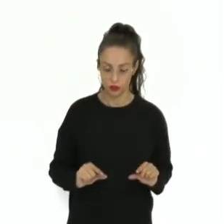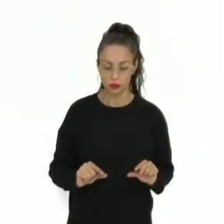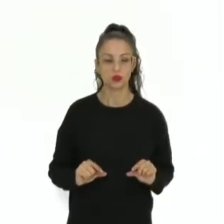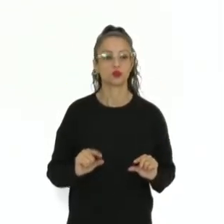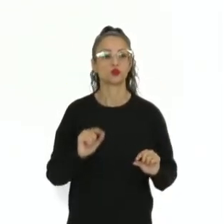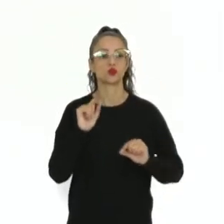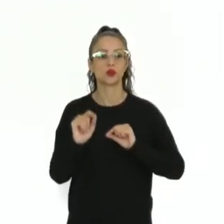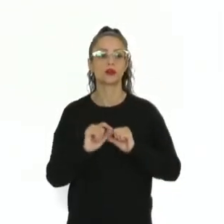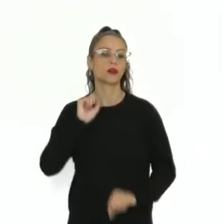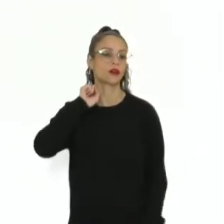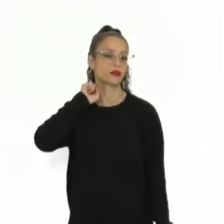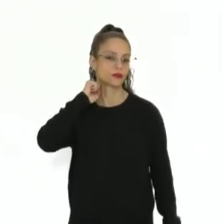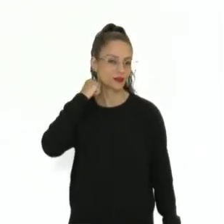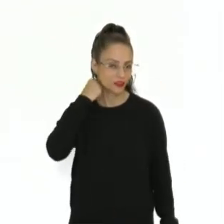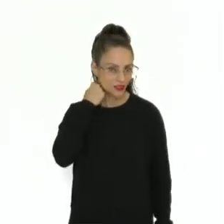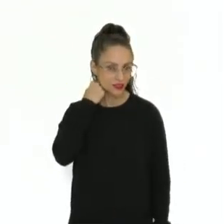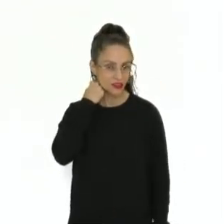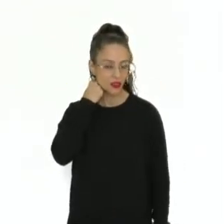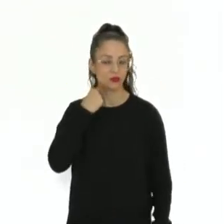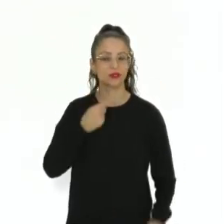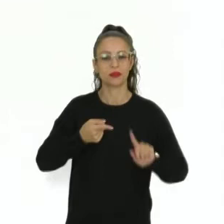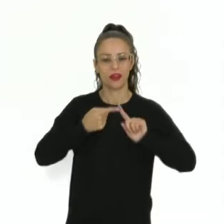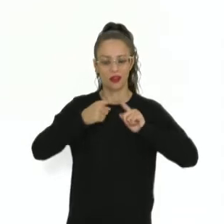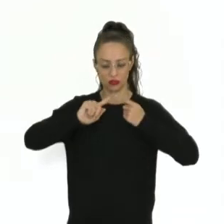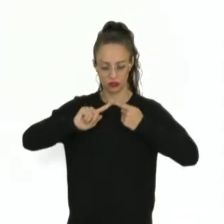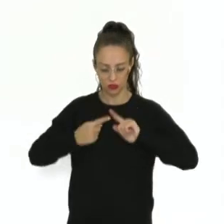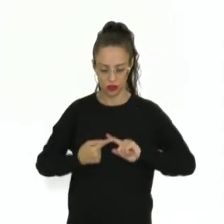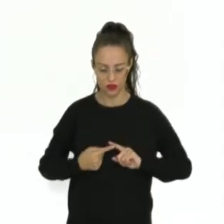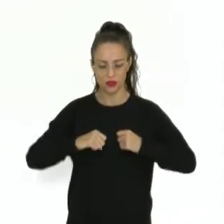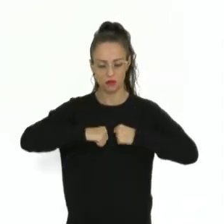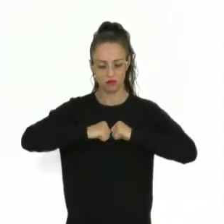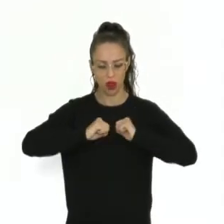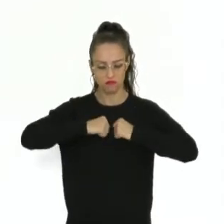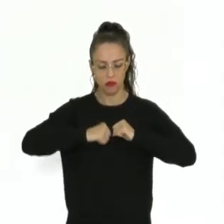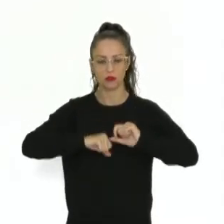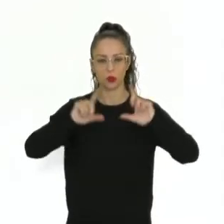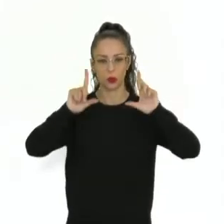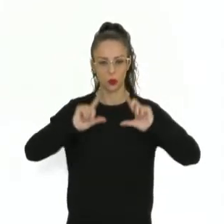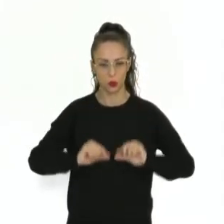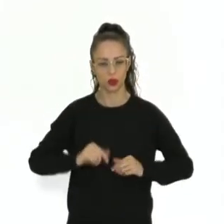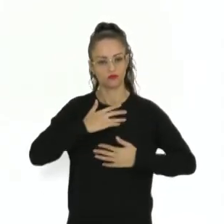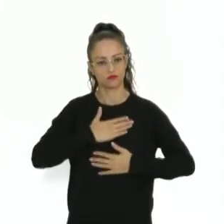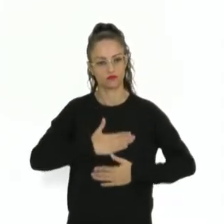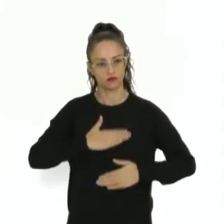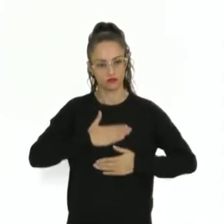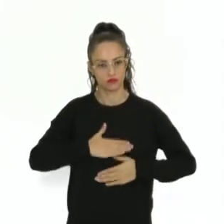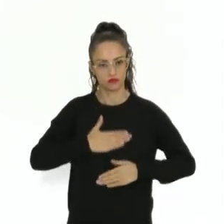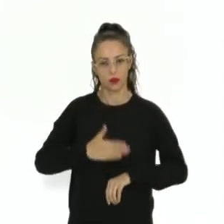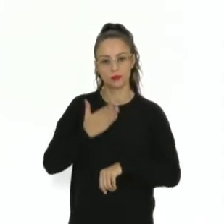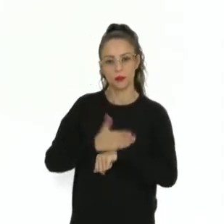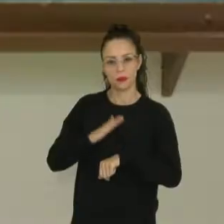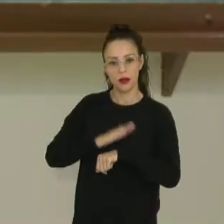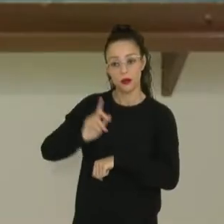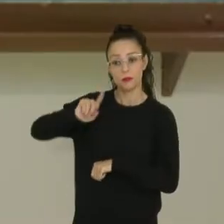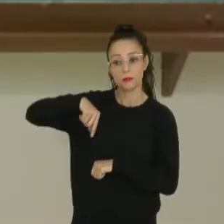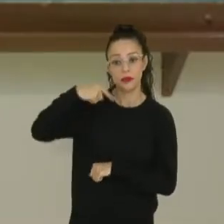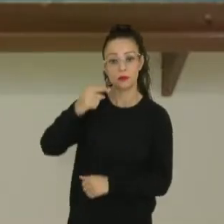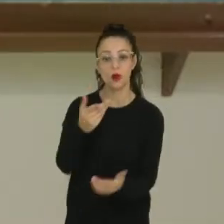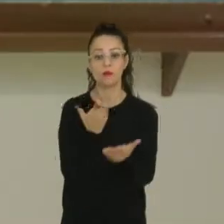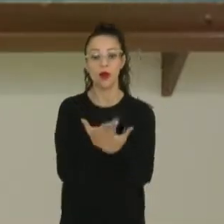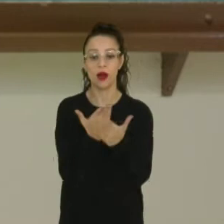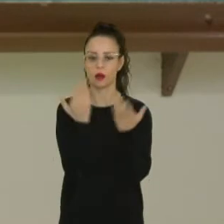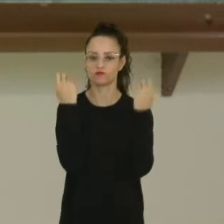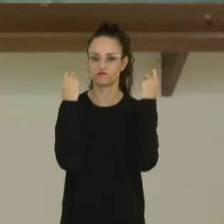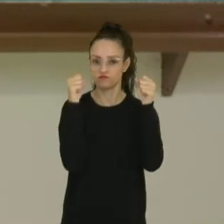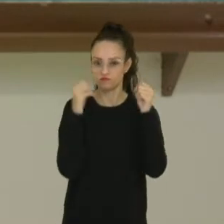tensão e a sobrecarga nas articulações, preparando os praticantes para a aula propriamente dito. Então,